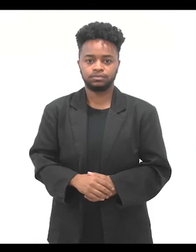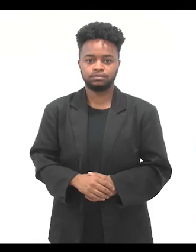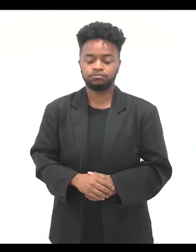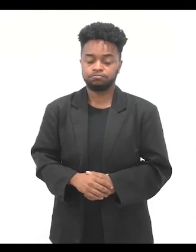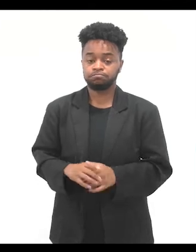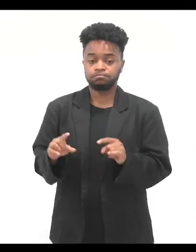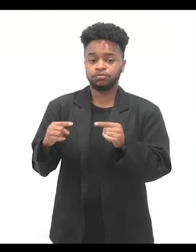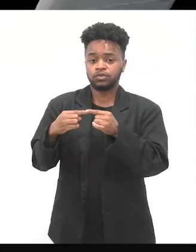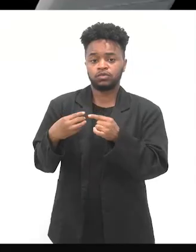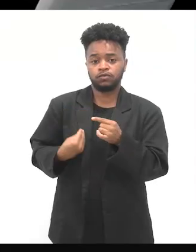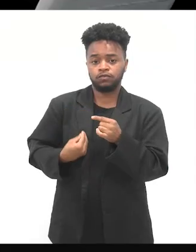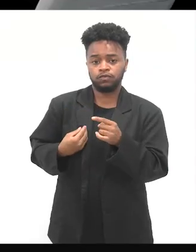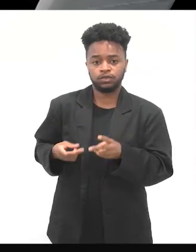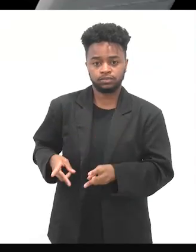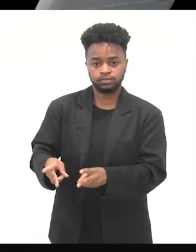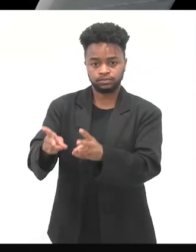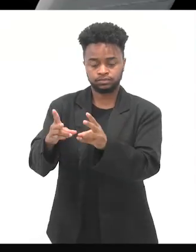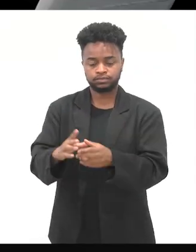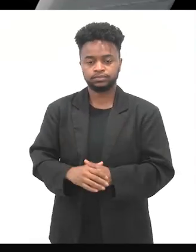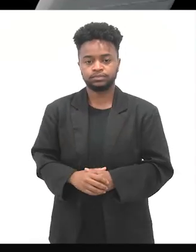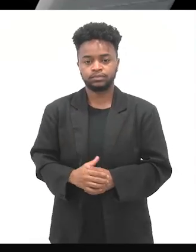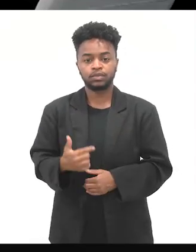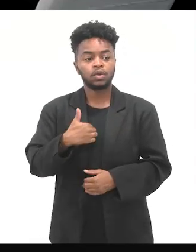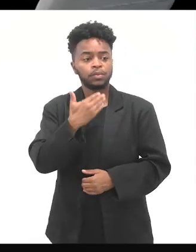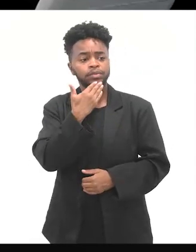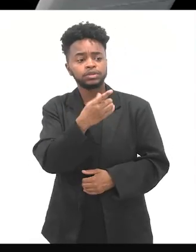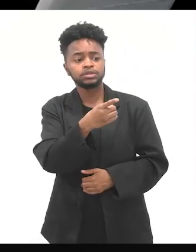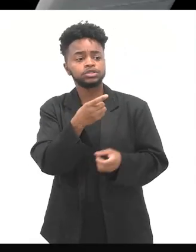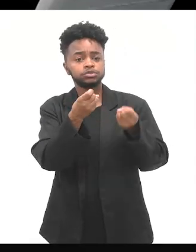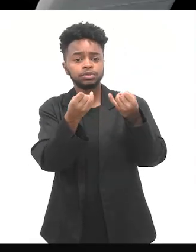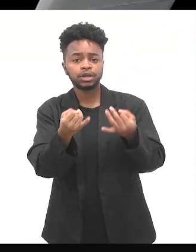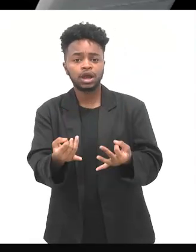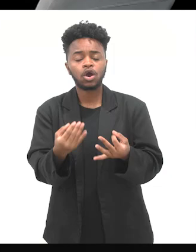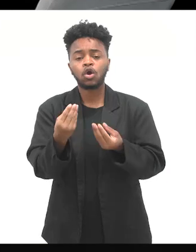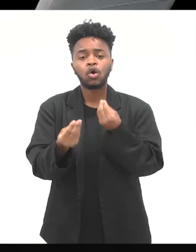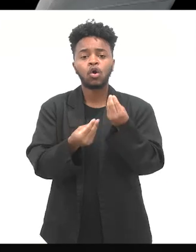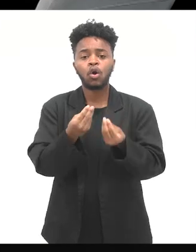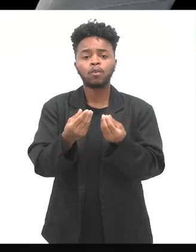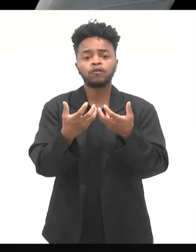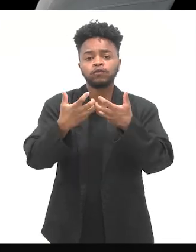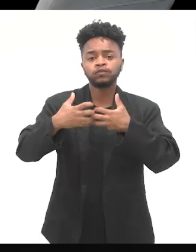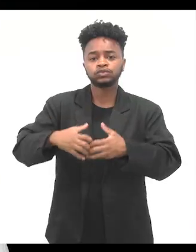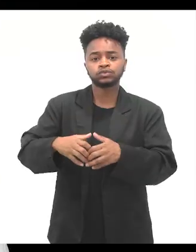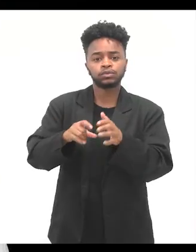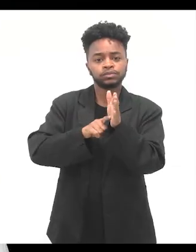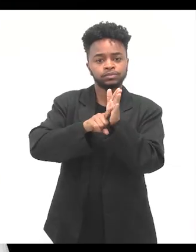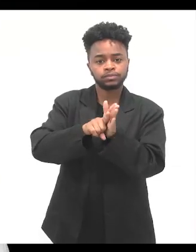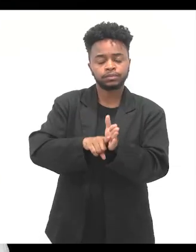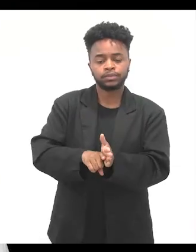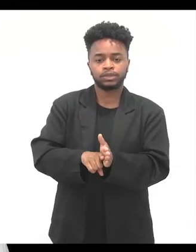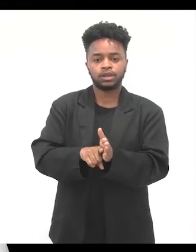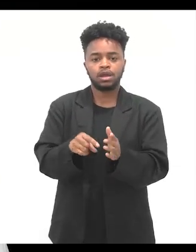deles ali. Eu queria que você falasse, assim, na prática, como é que foi fazer essa pesquisa. O senhor